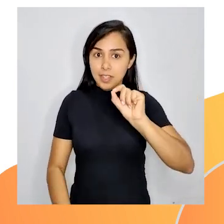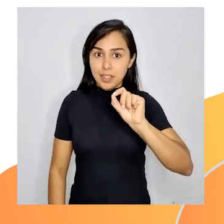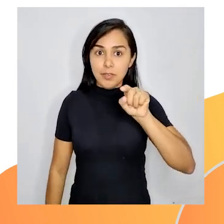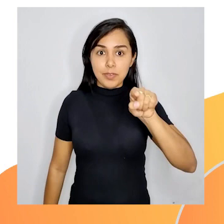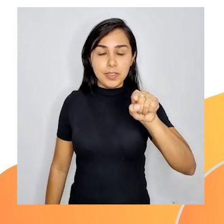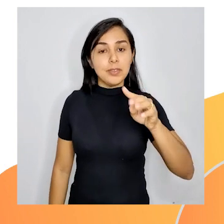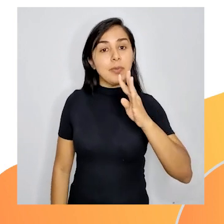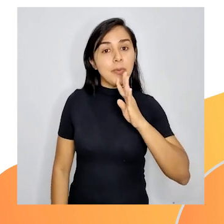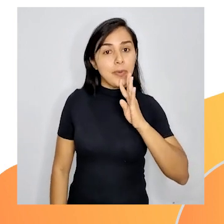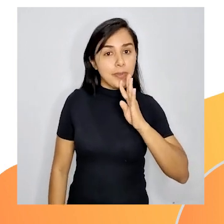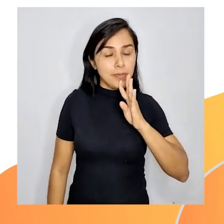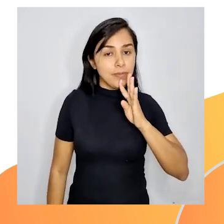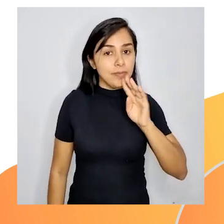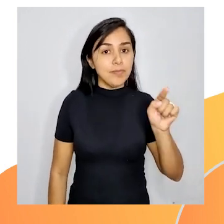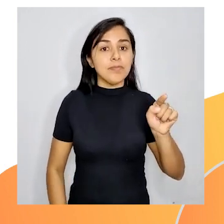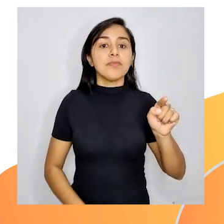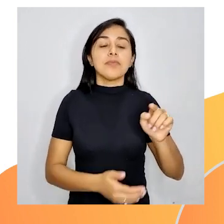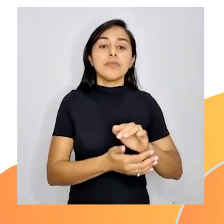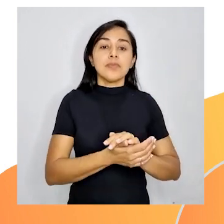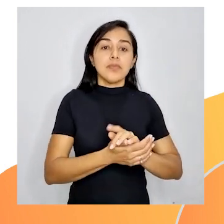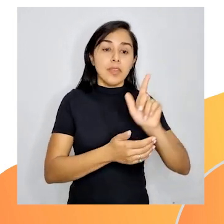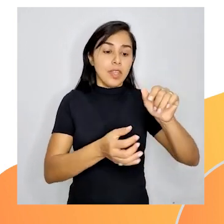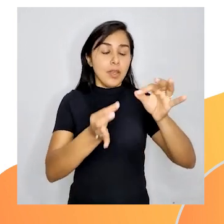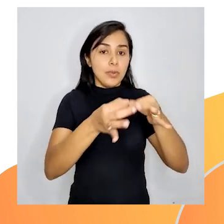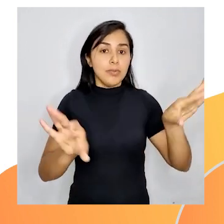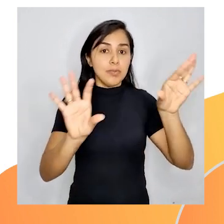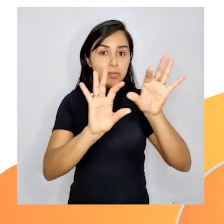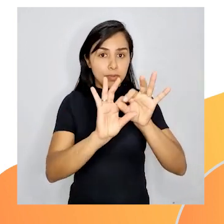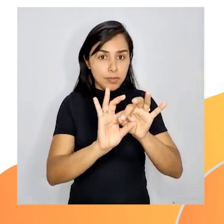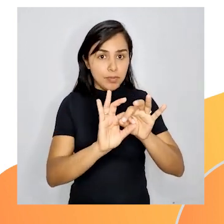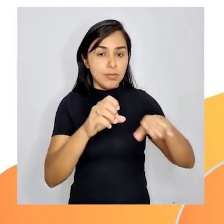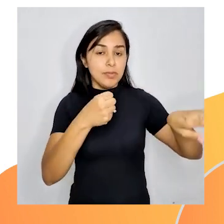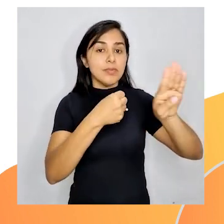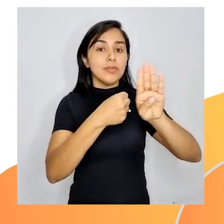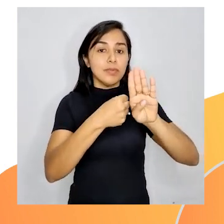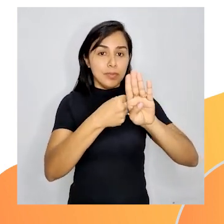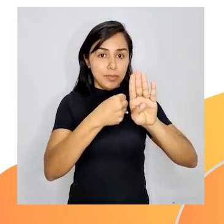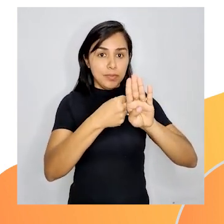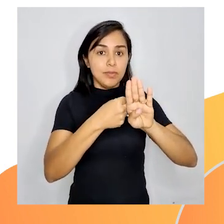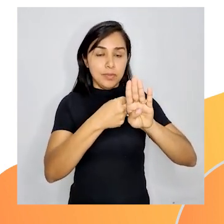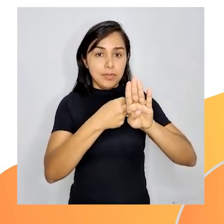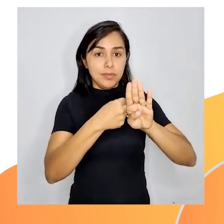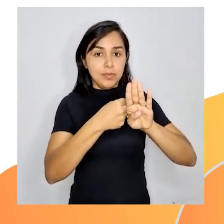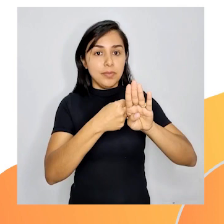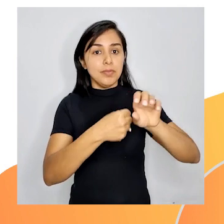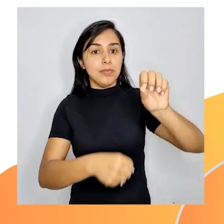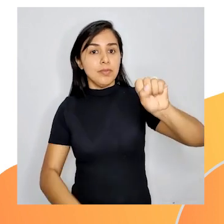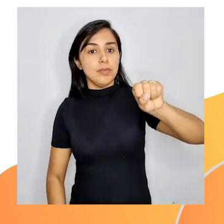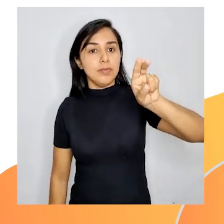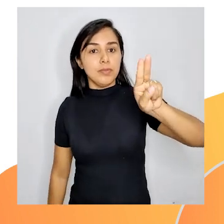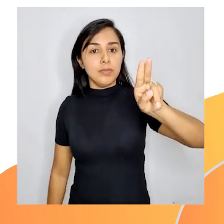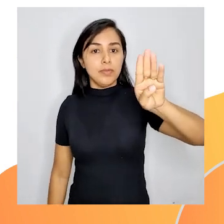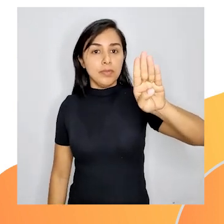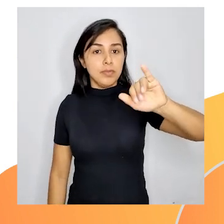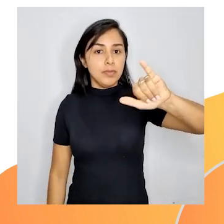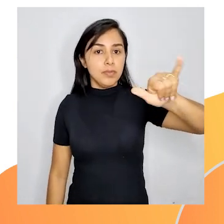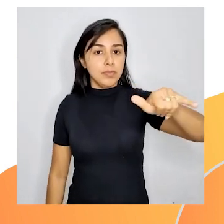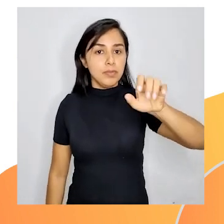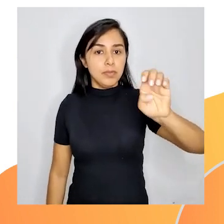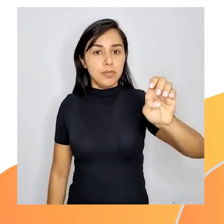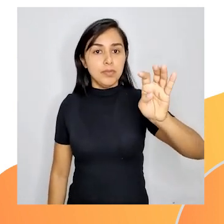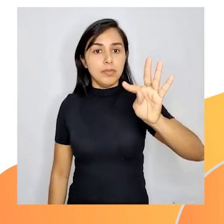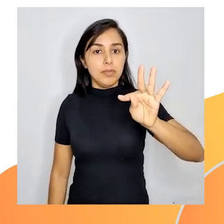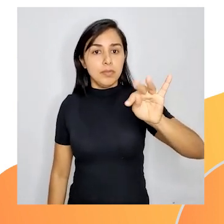Flávio está funcionando como uma oração subordinada substantiva subjetiva, pois ela